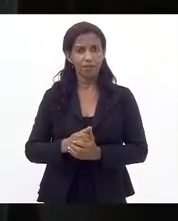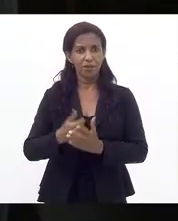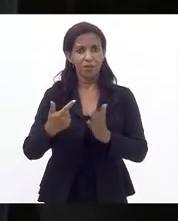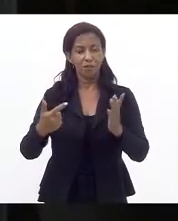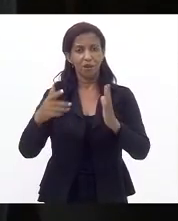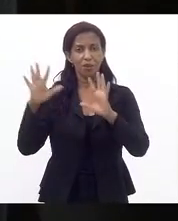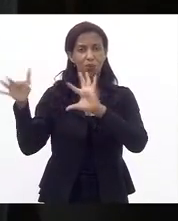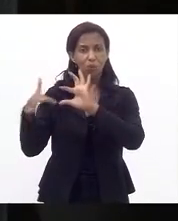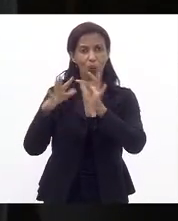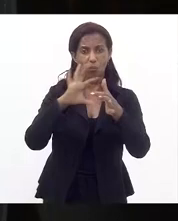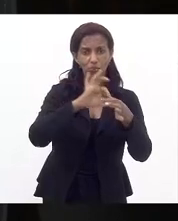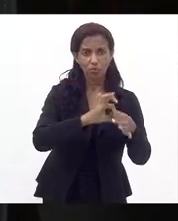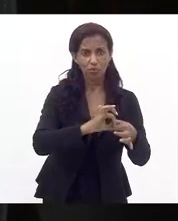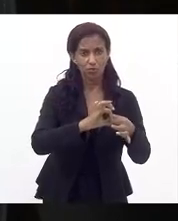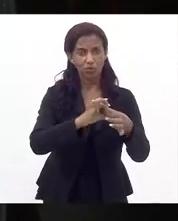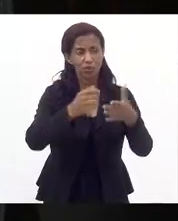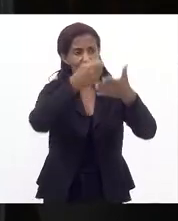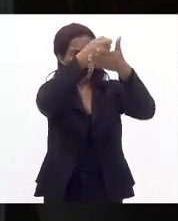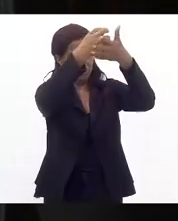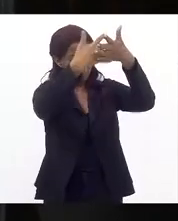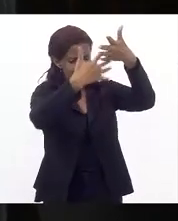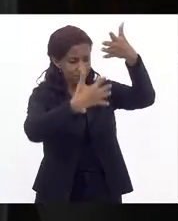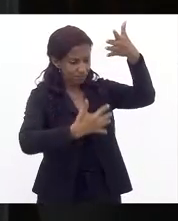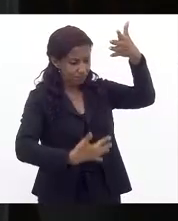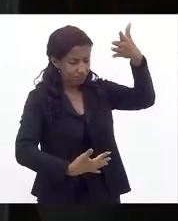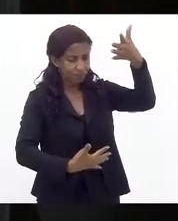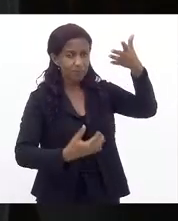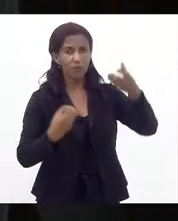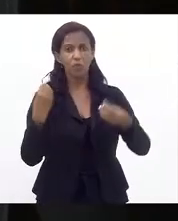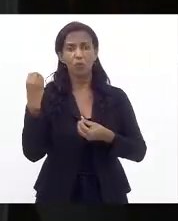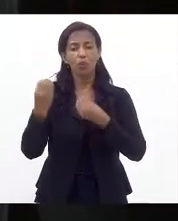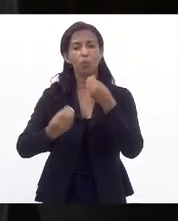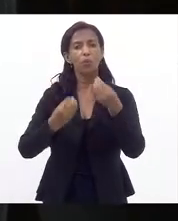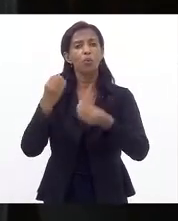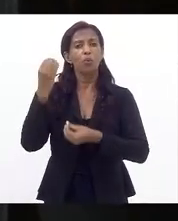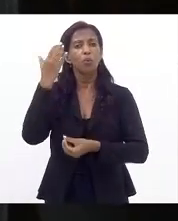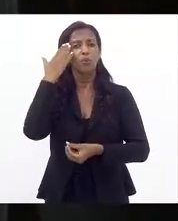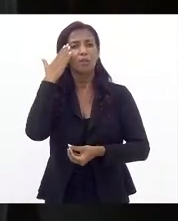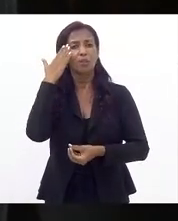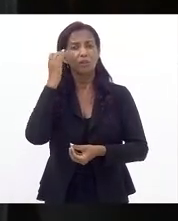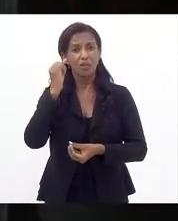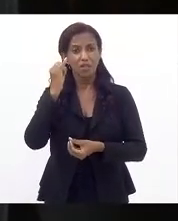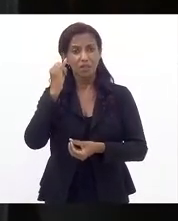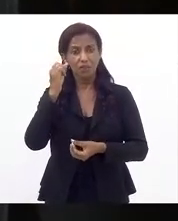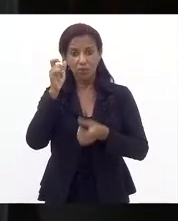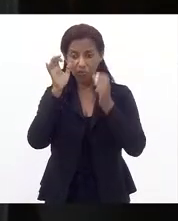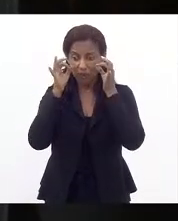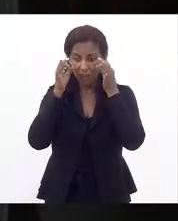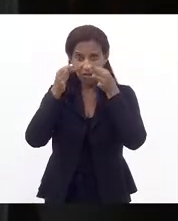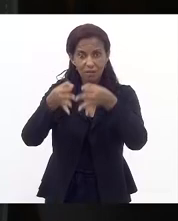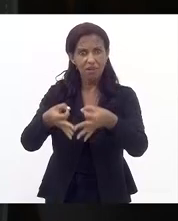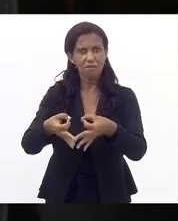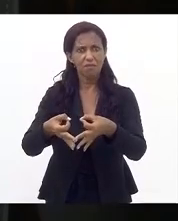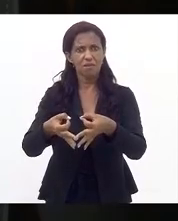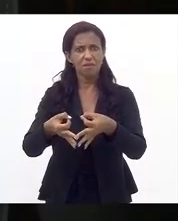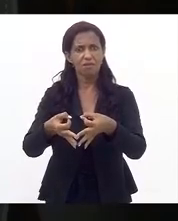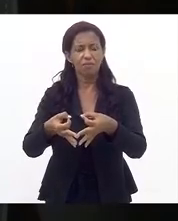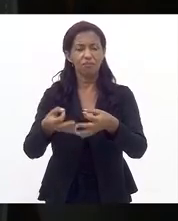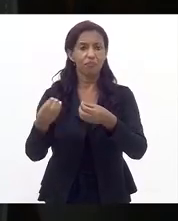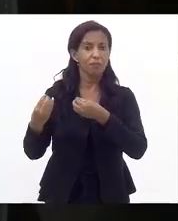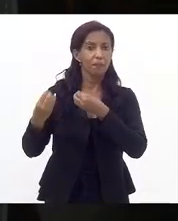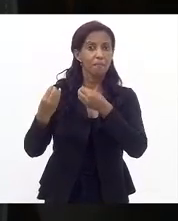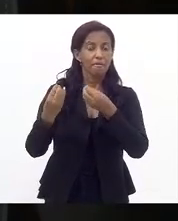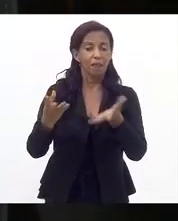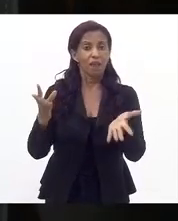contexto de uma mensagem enorme se você desvia um pouco atenção e aí Gel